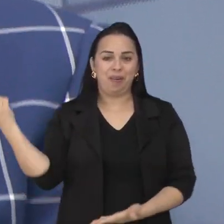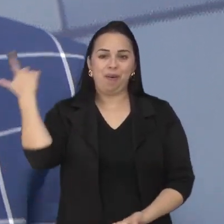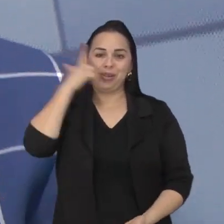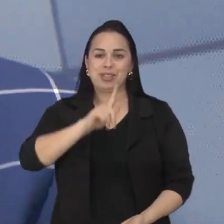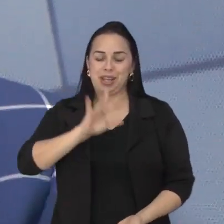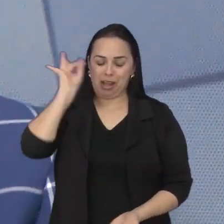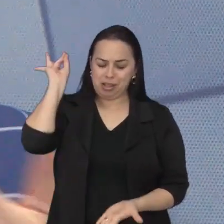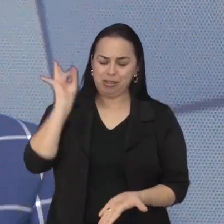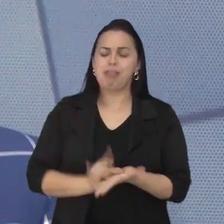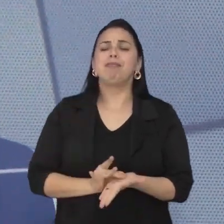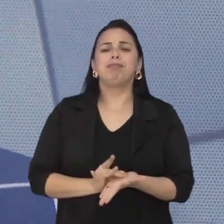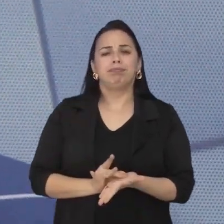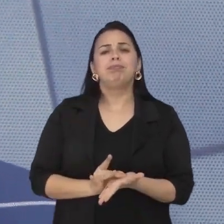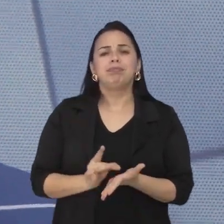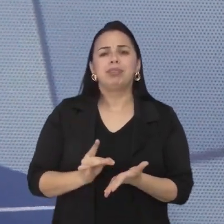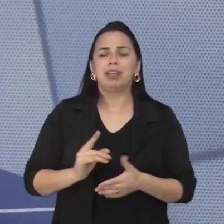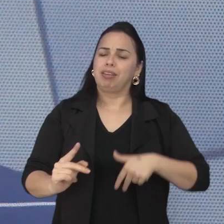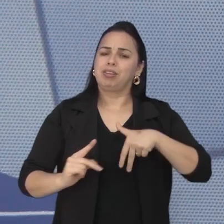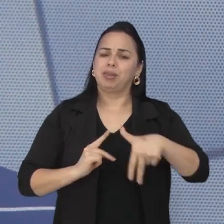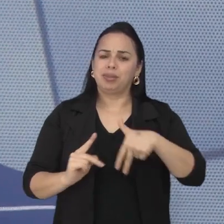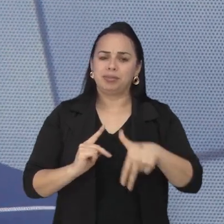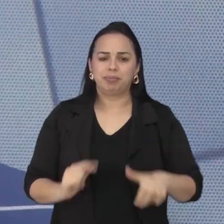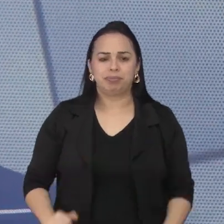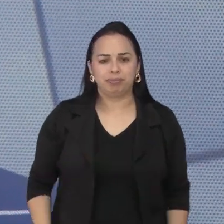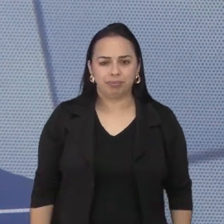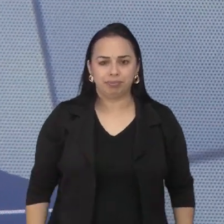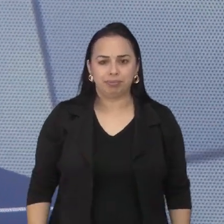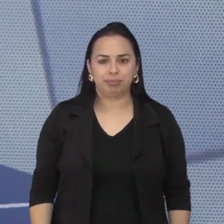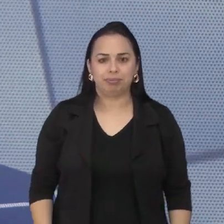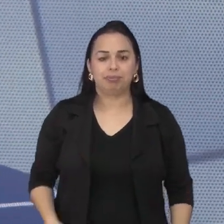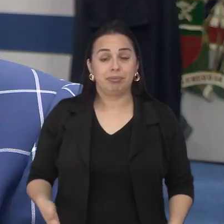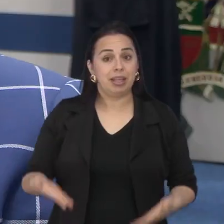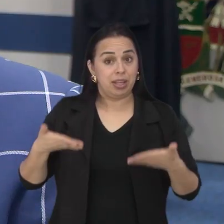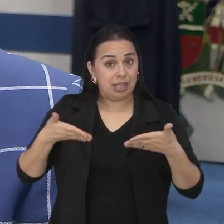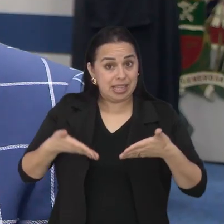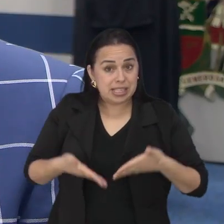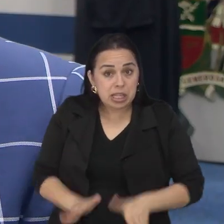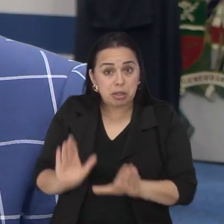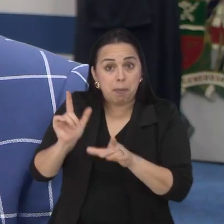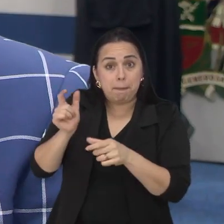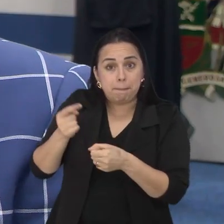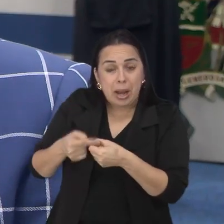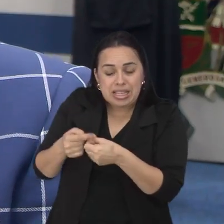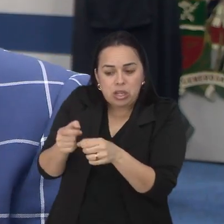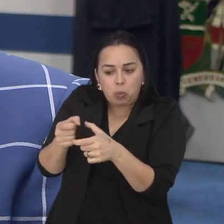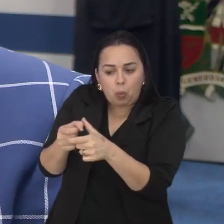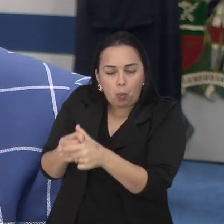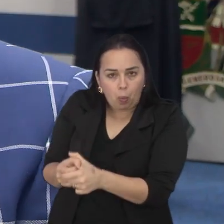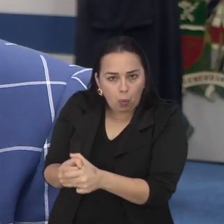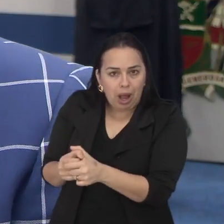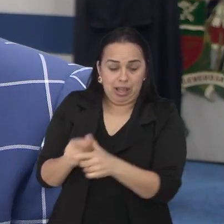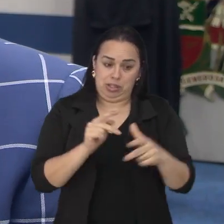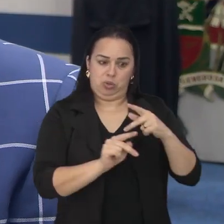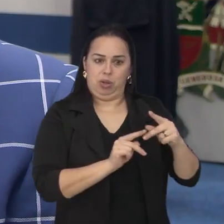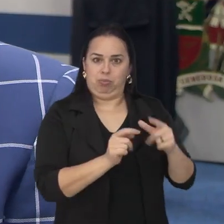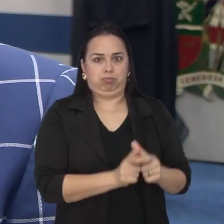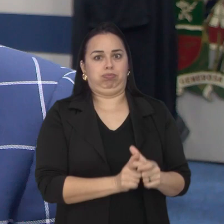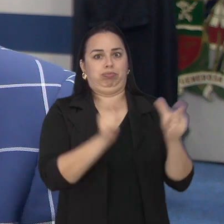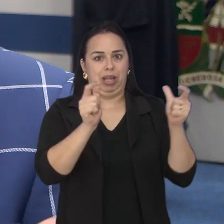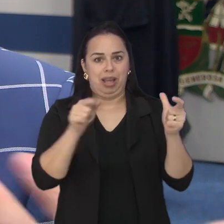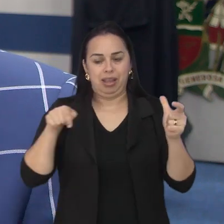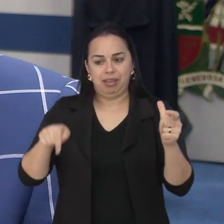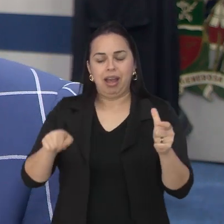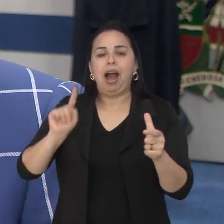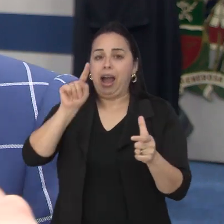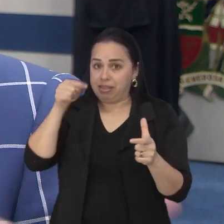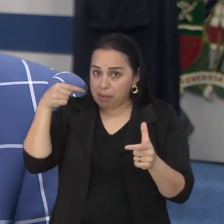agora ser reconhecido oficialmente como cidadão da cidade. Nasci numa cidadezinha menor que São José dos Campos,